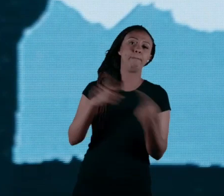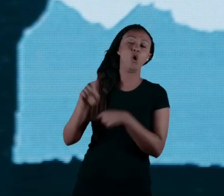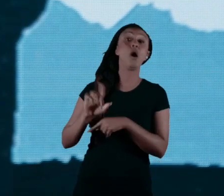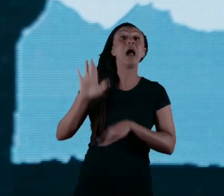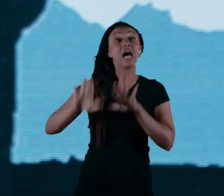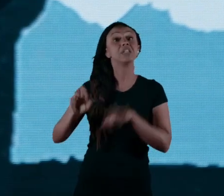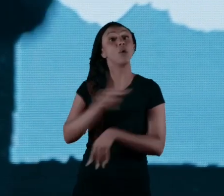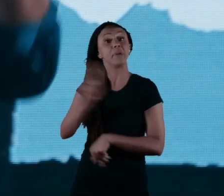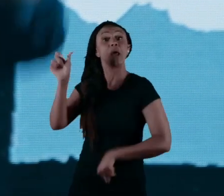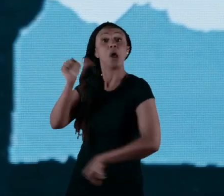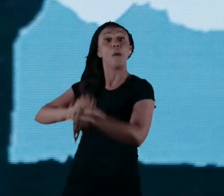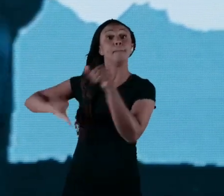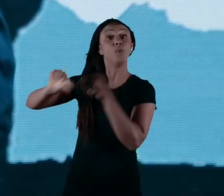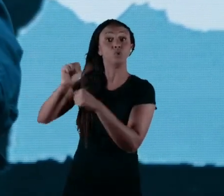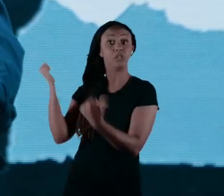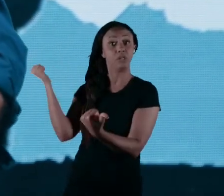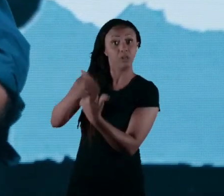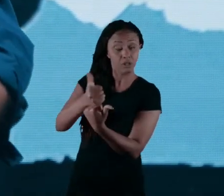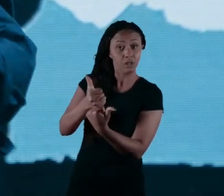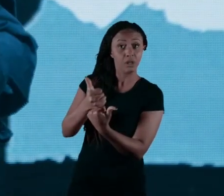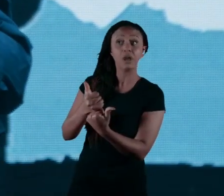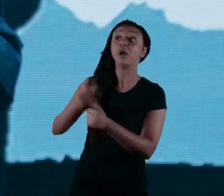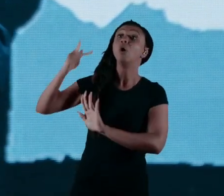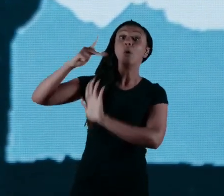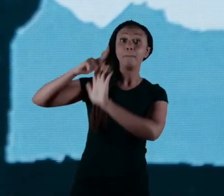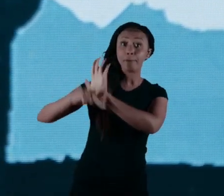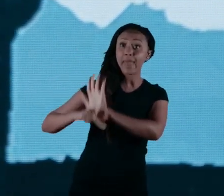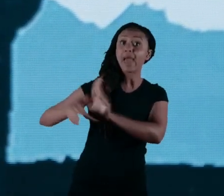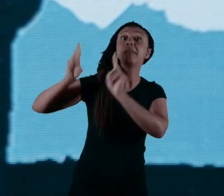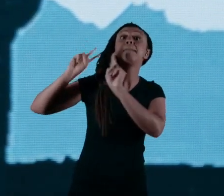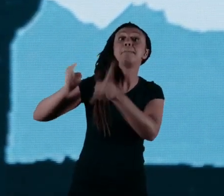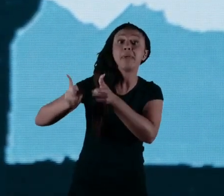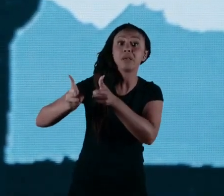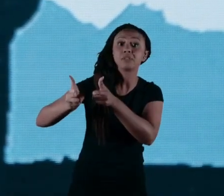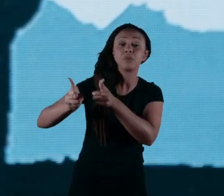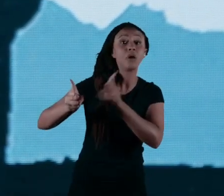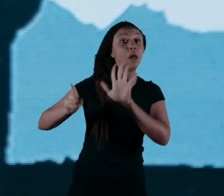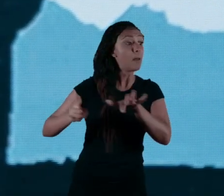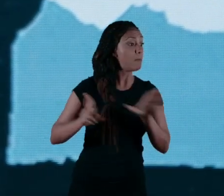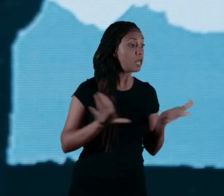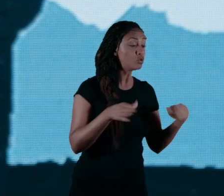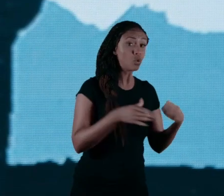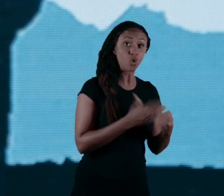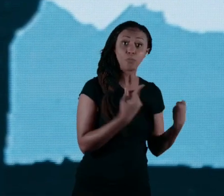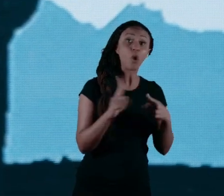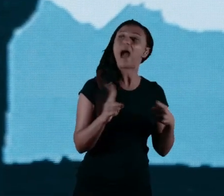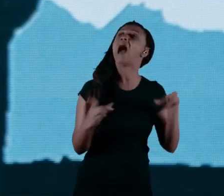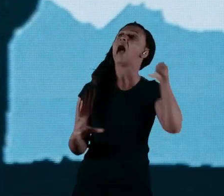mesmo projeto, os que eram contra são a favor. E os que eram a favor agora são contra.